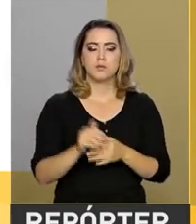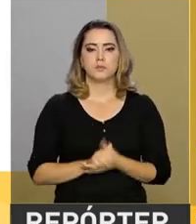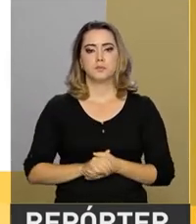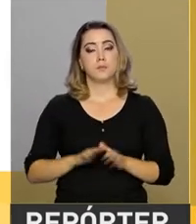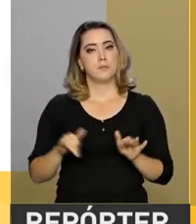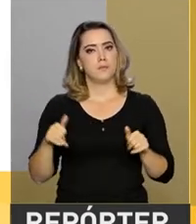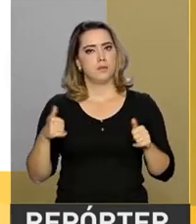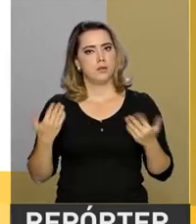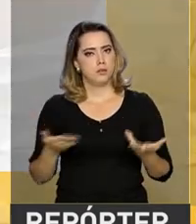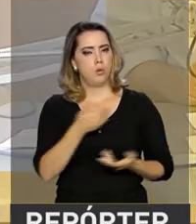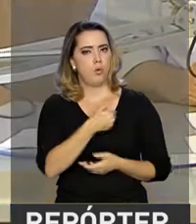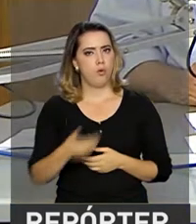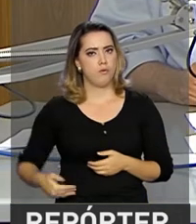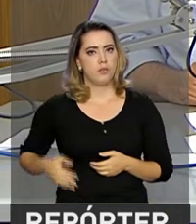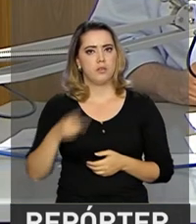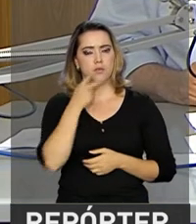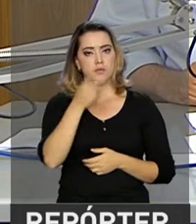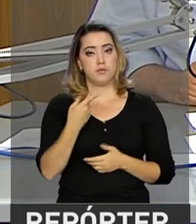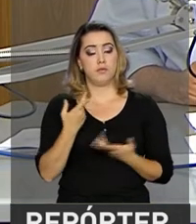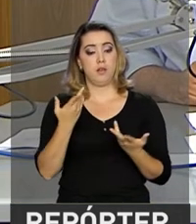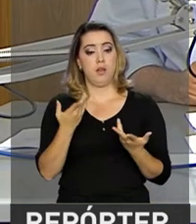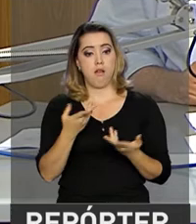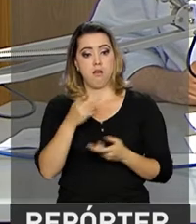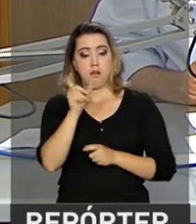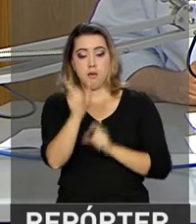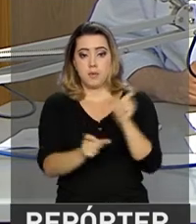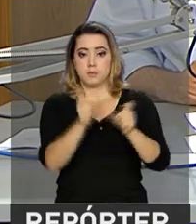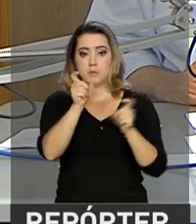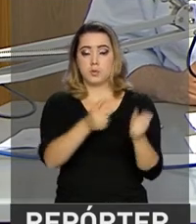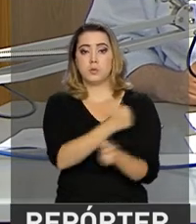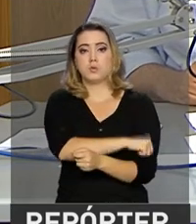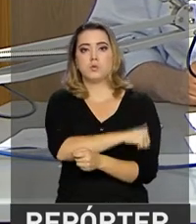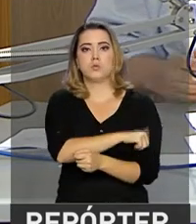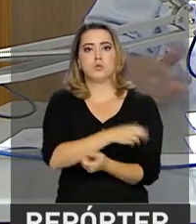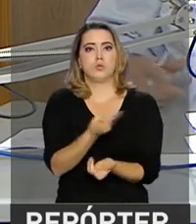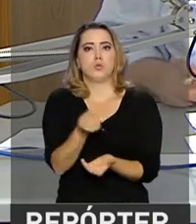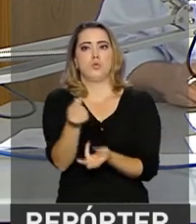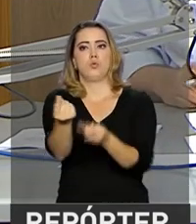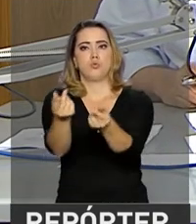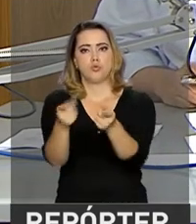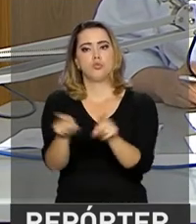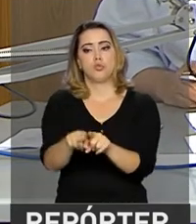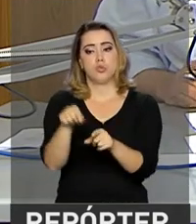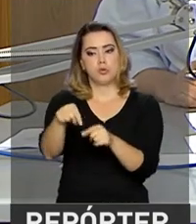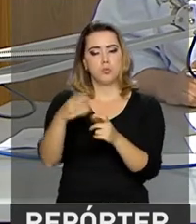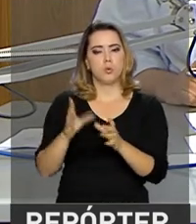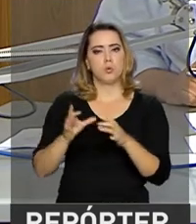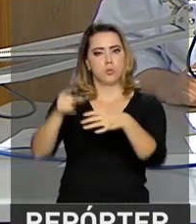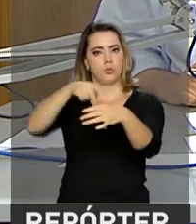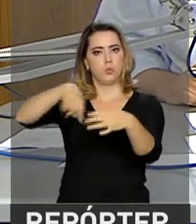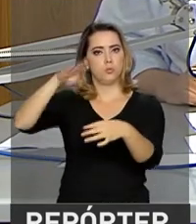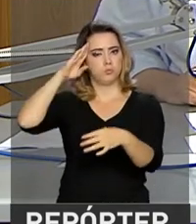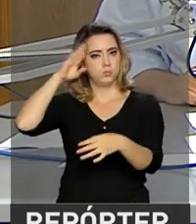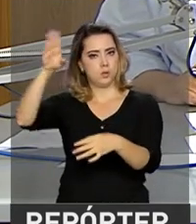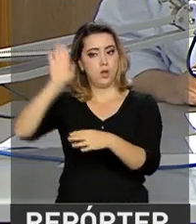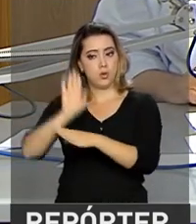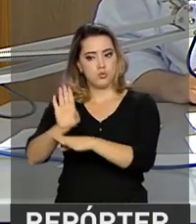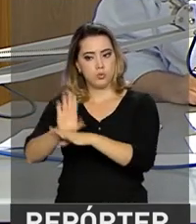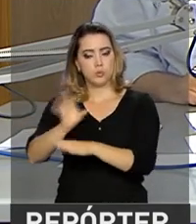Então, ministro, o governo garante para a população do Rio de Janeiro que não faltarão recursos para que as Forças Armadas continuem a auxiliar as